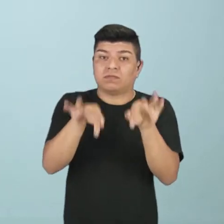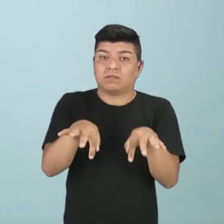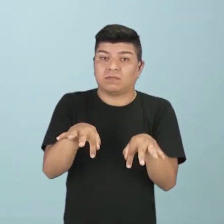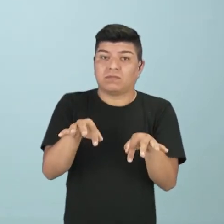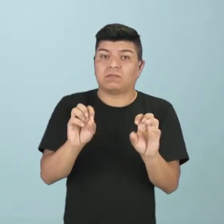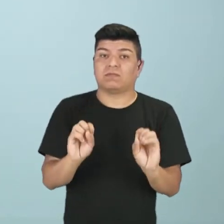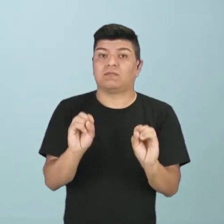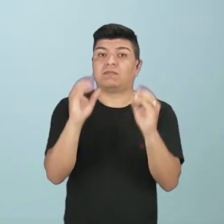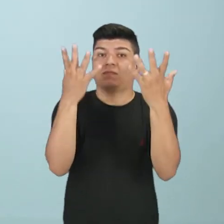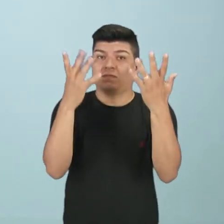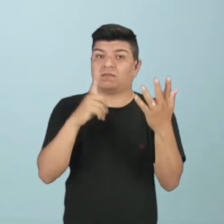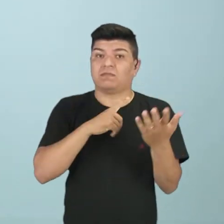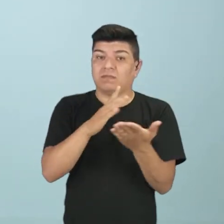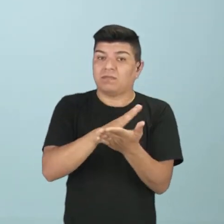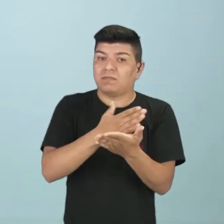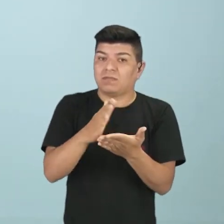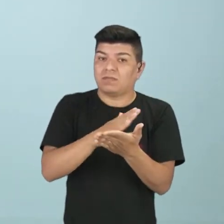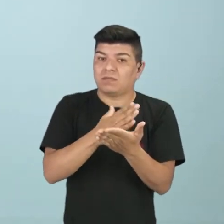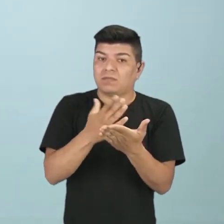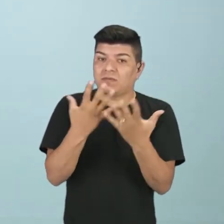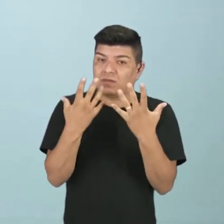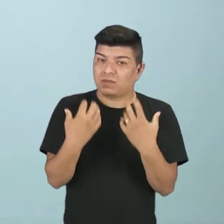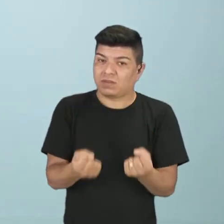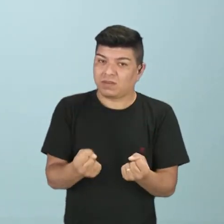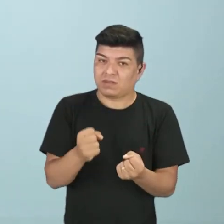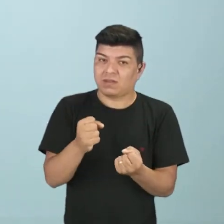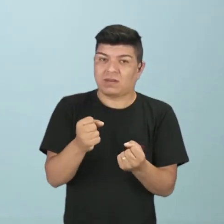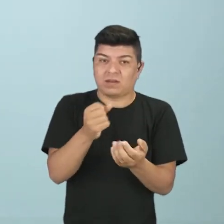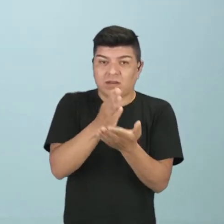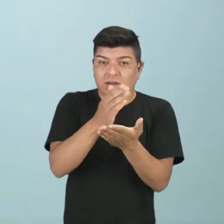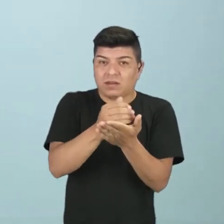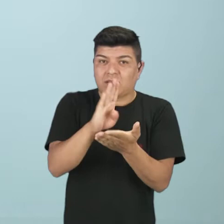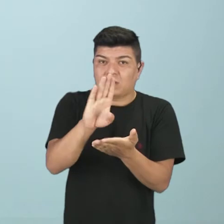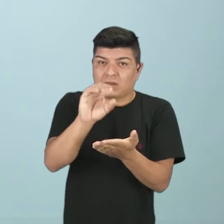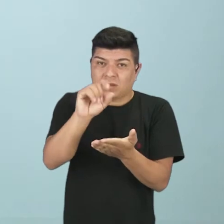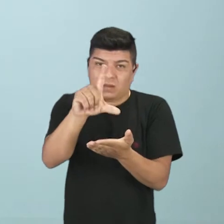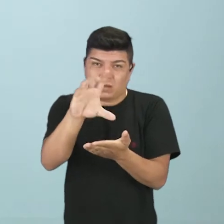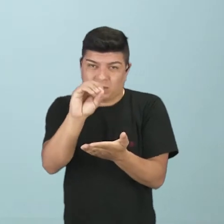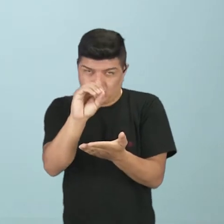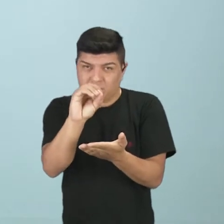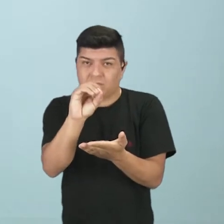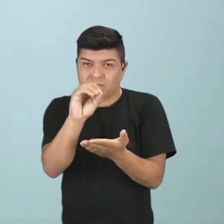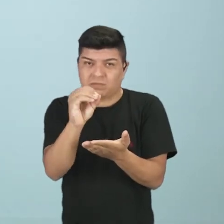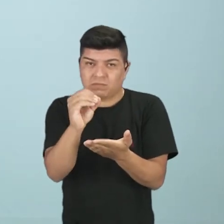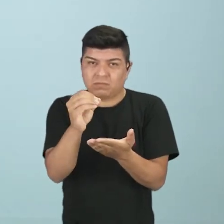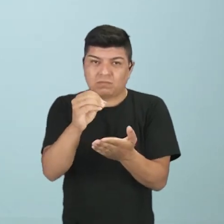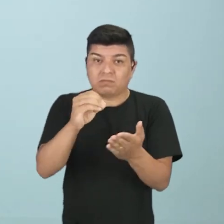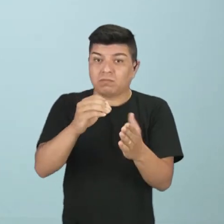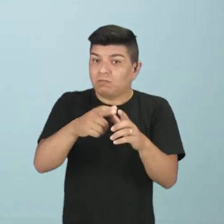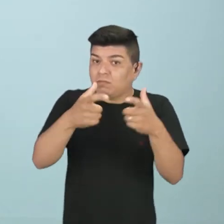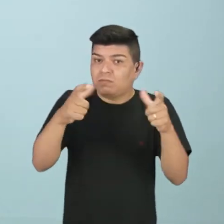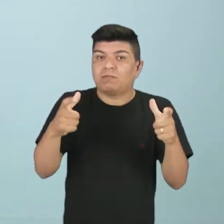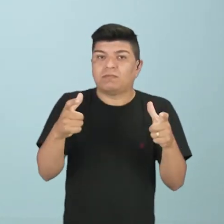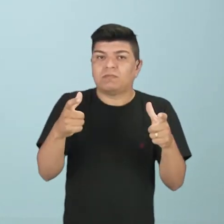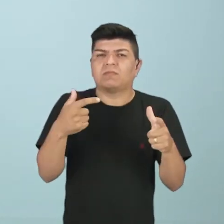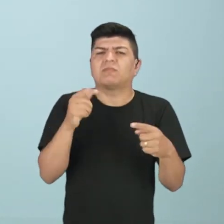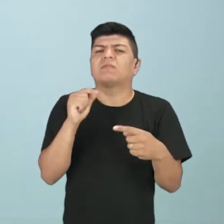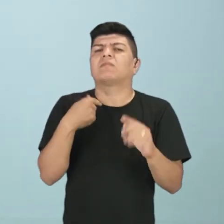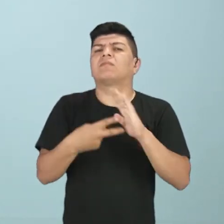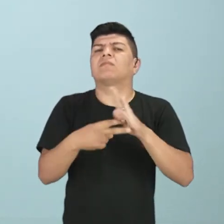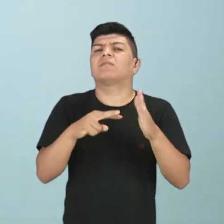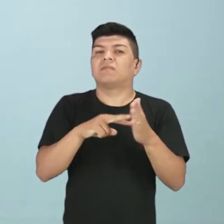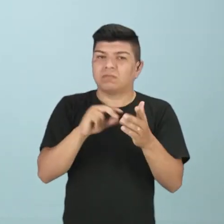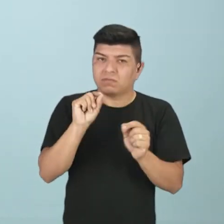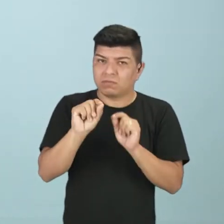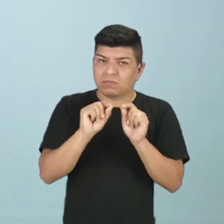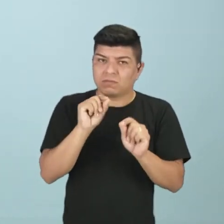festa, você vê que tem alguns que recebem fatias grandes, levam até a vasilha, não é verdade? E isso aí representa um pouco do